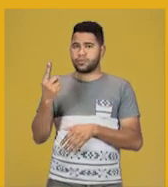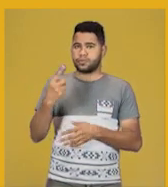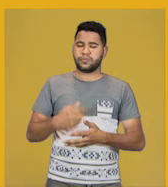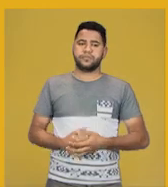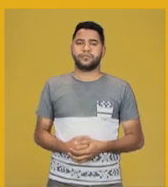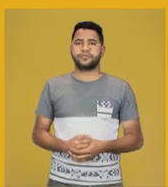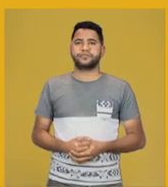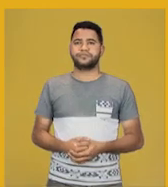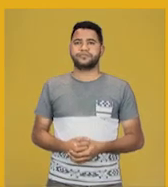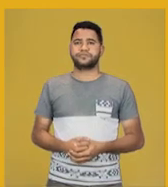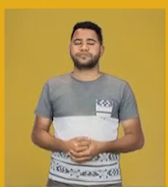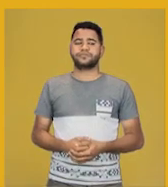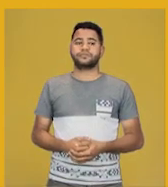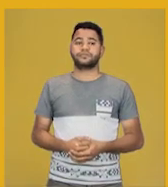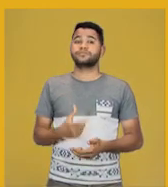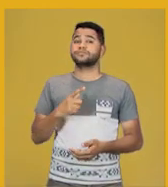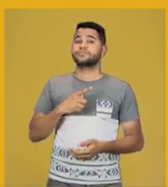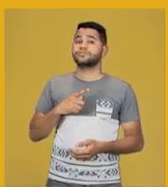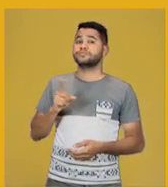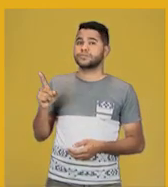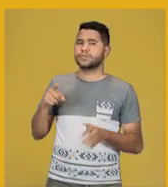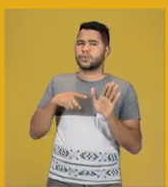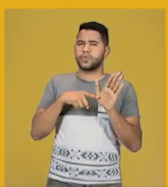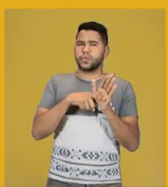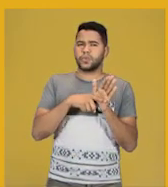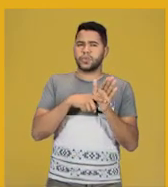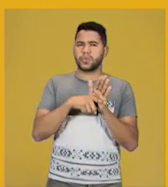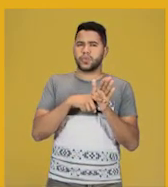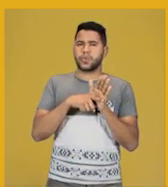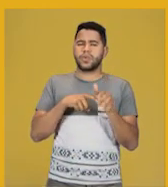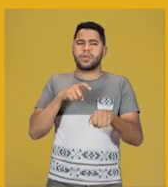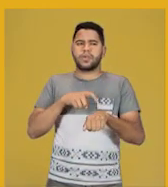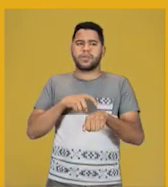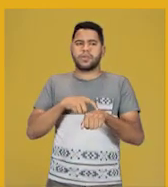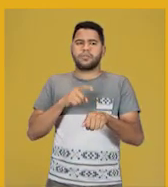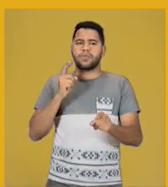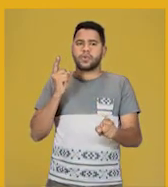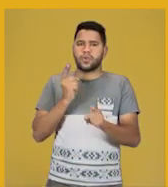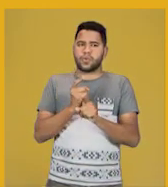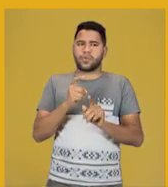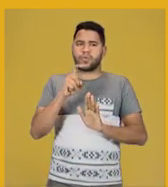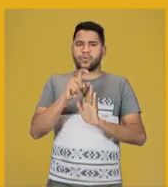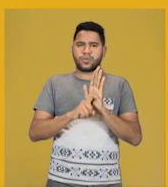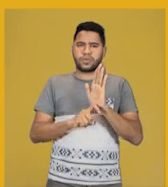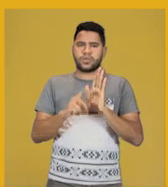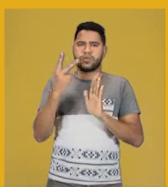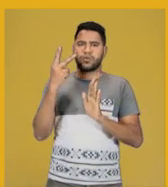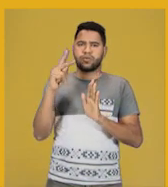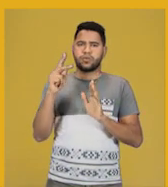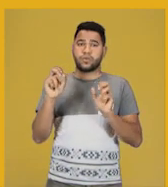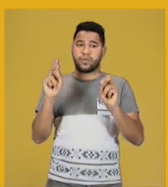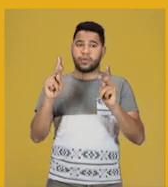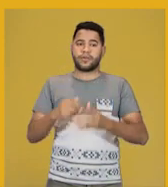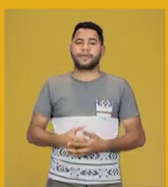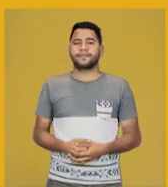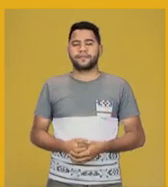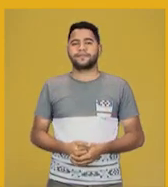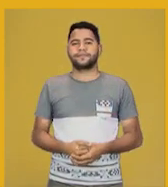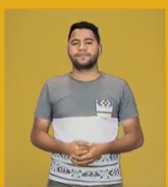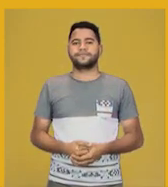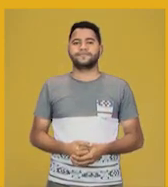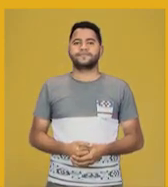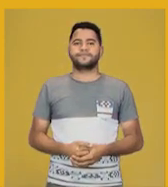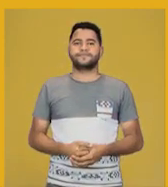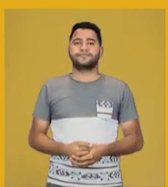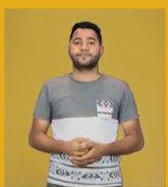PEC na semana um ok temos aí uma pesquisa vou dar um tempinho para vocês encontrarem o